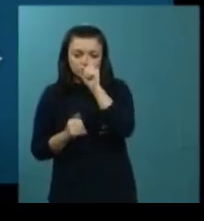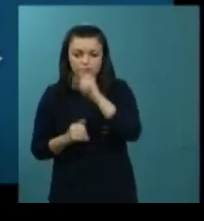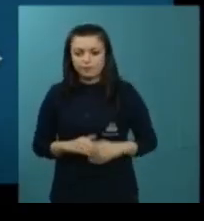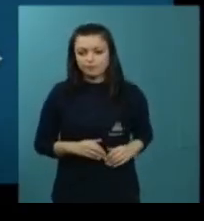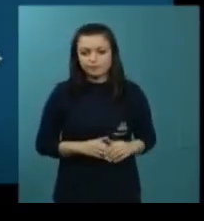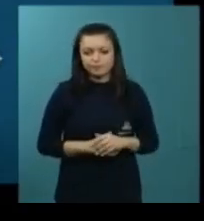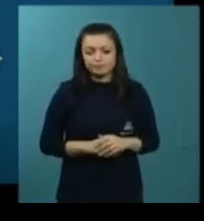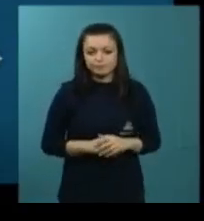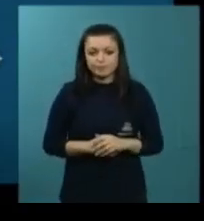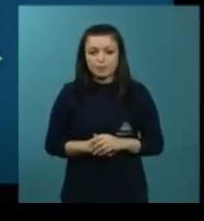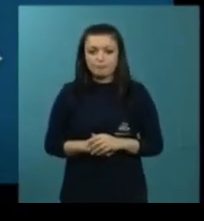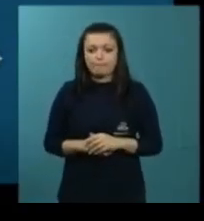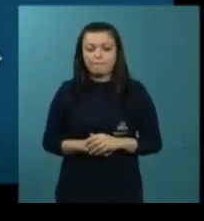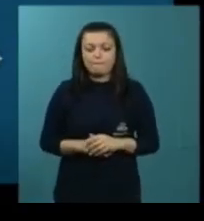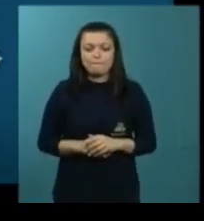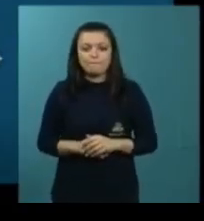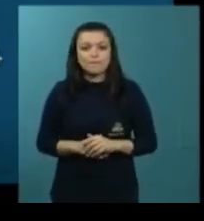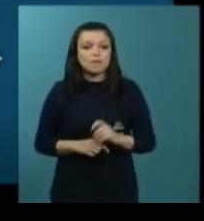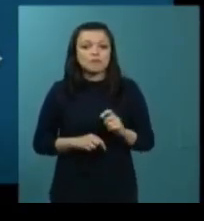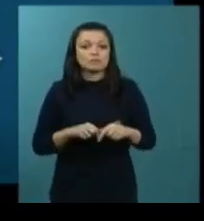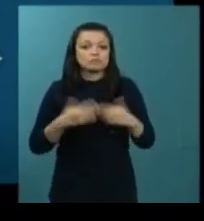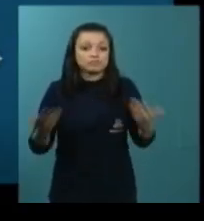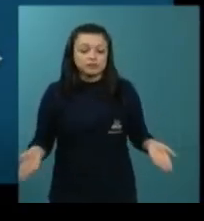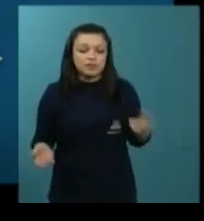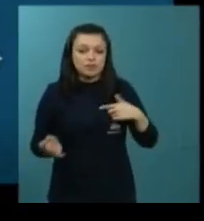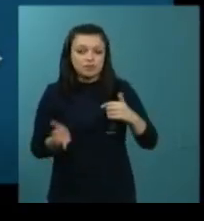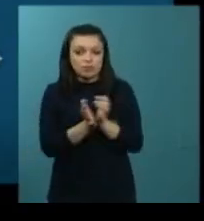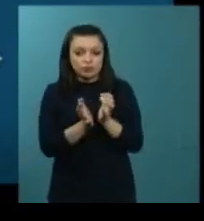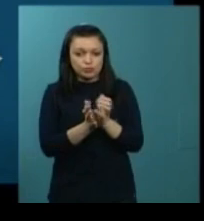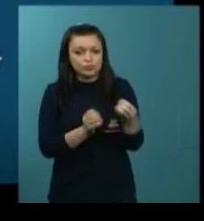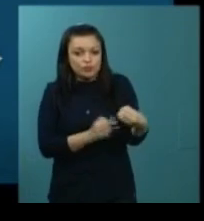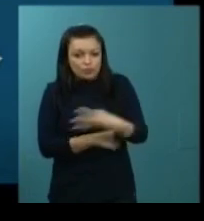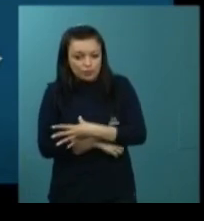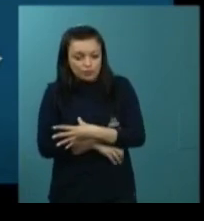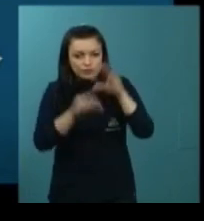O que é diferença de conjuntos? É um novo conjunto,